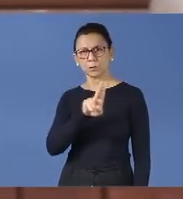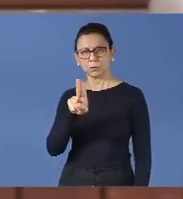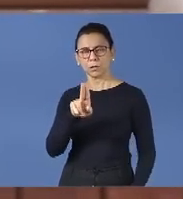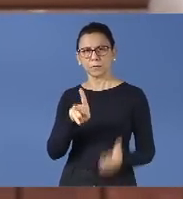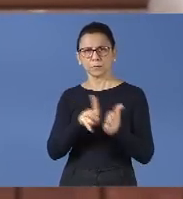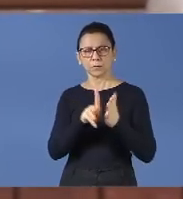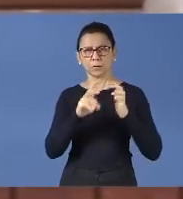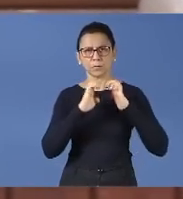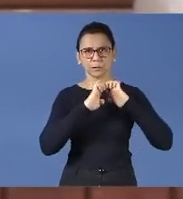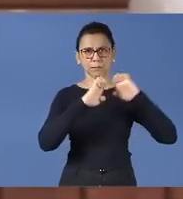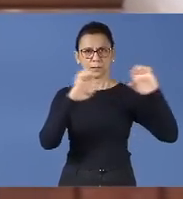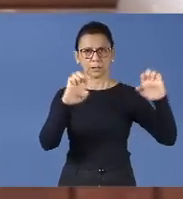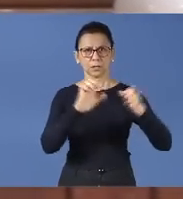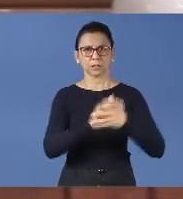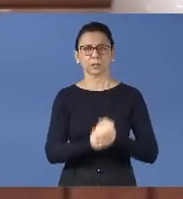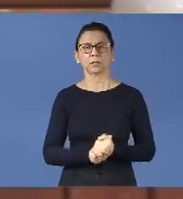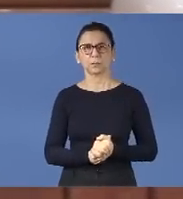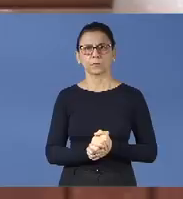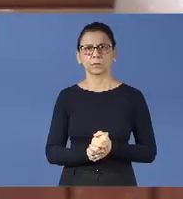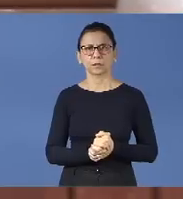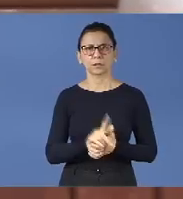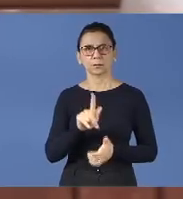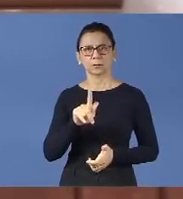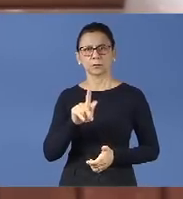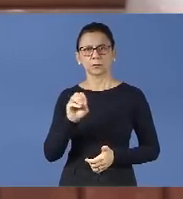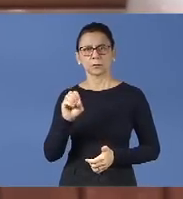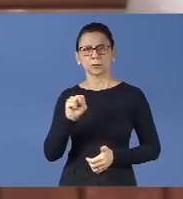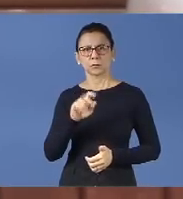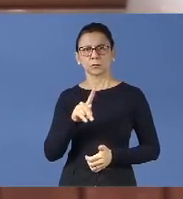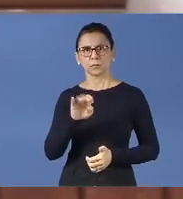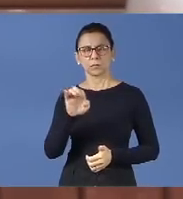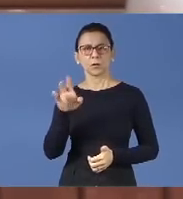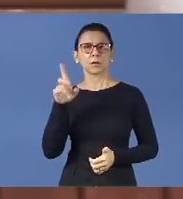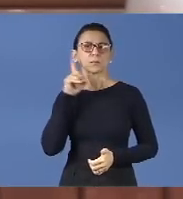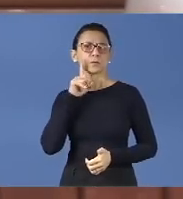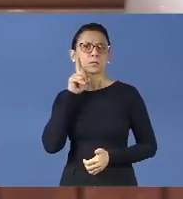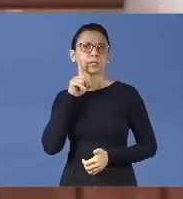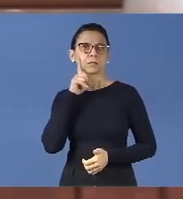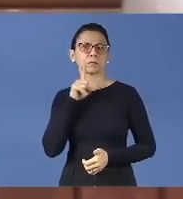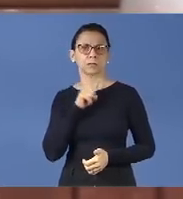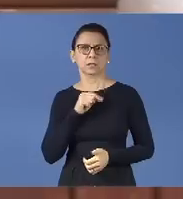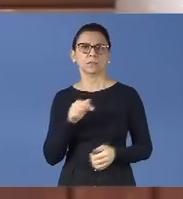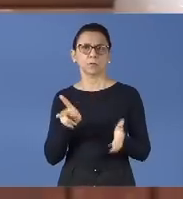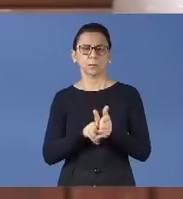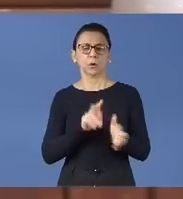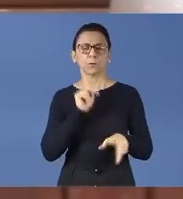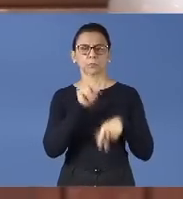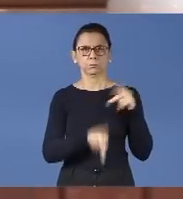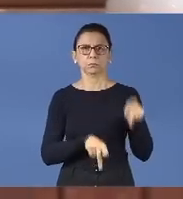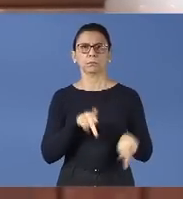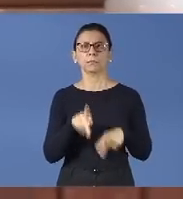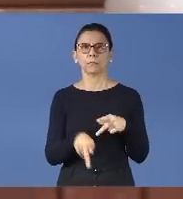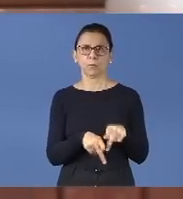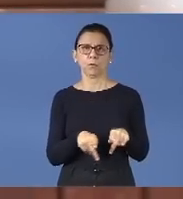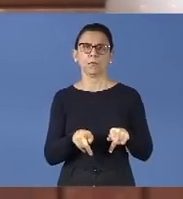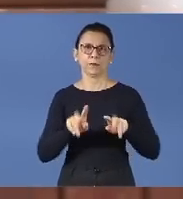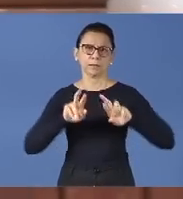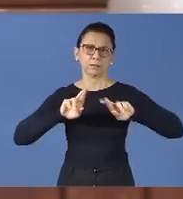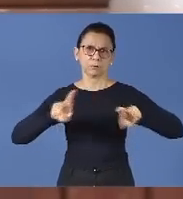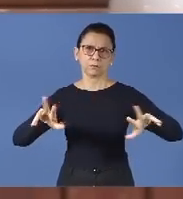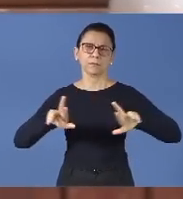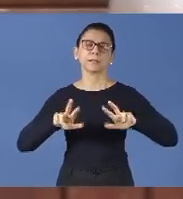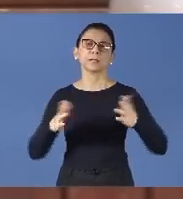O gospel americano, que se tornou popular, é outra coisa. Existe um gospel evangélico.